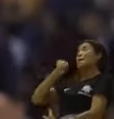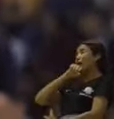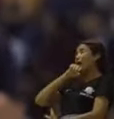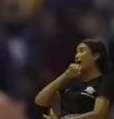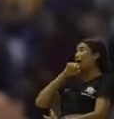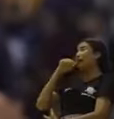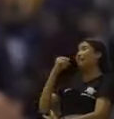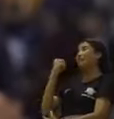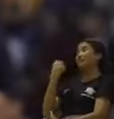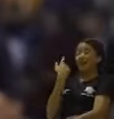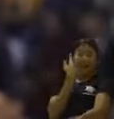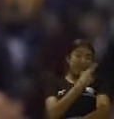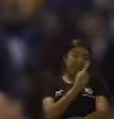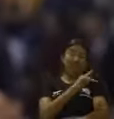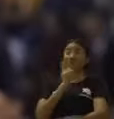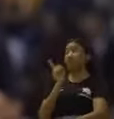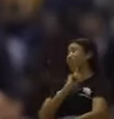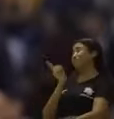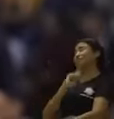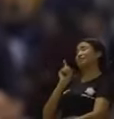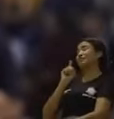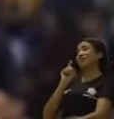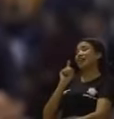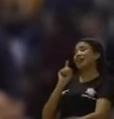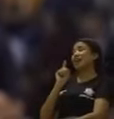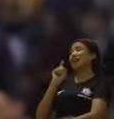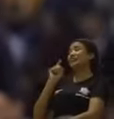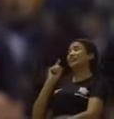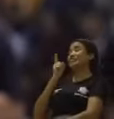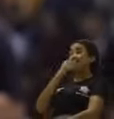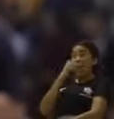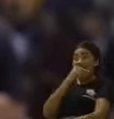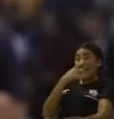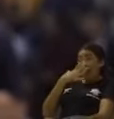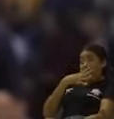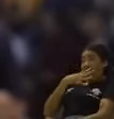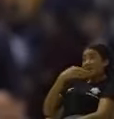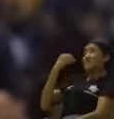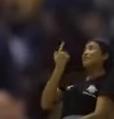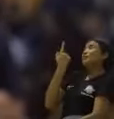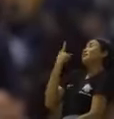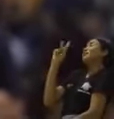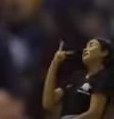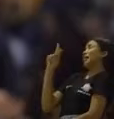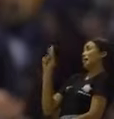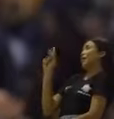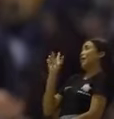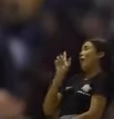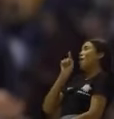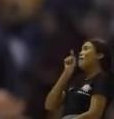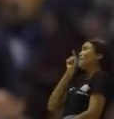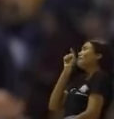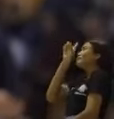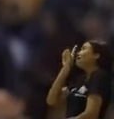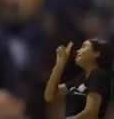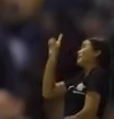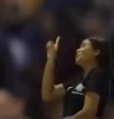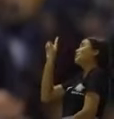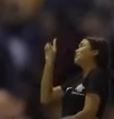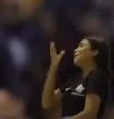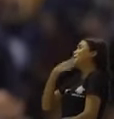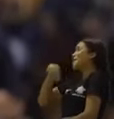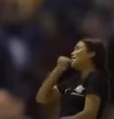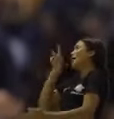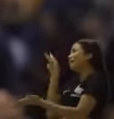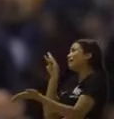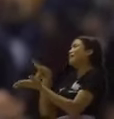Ele é teu filho, tu és o pai. Eu sou apenas um mordomo. Eu abro mão da minha